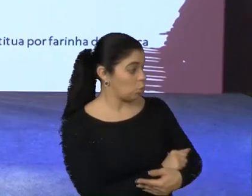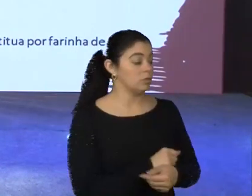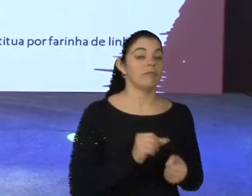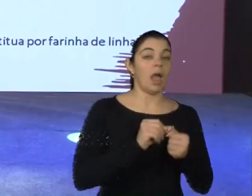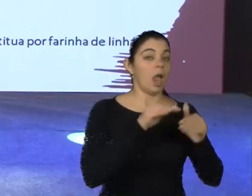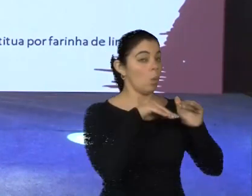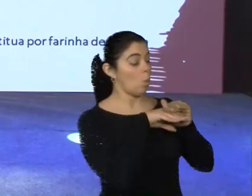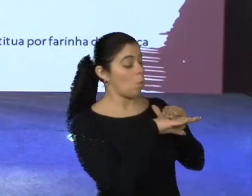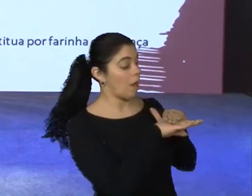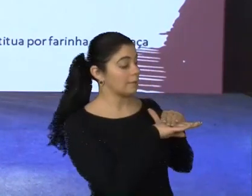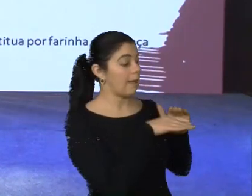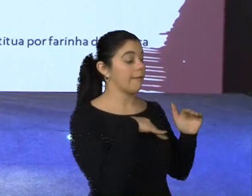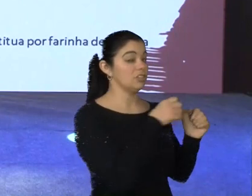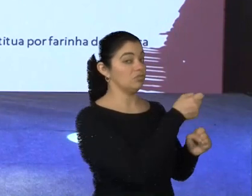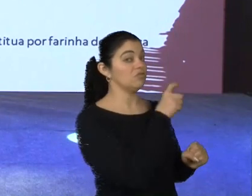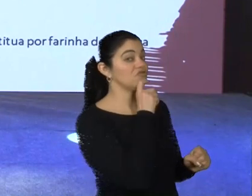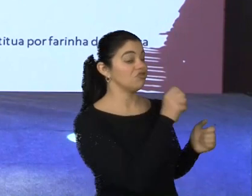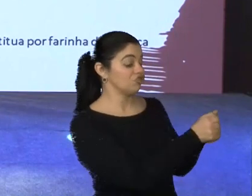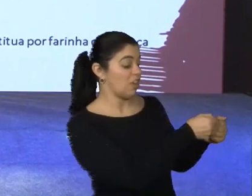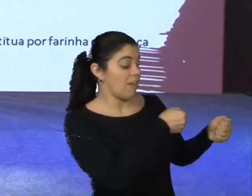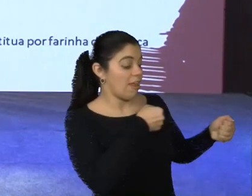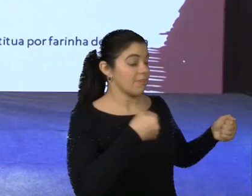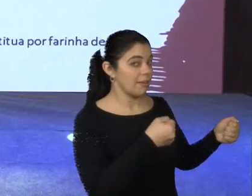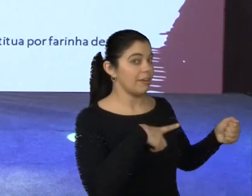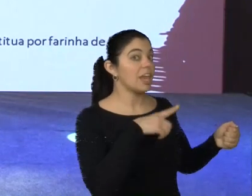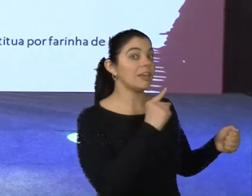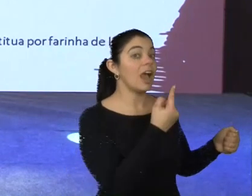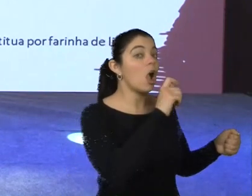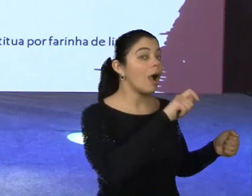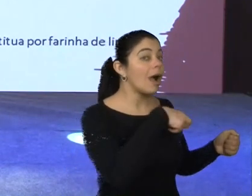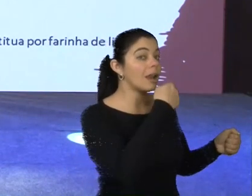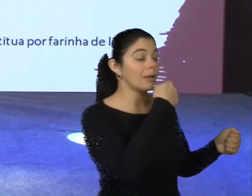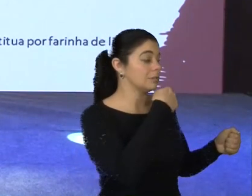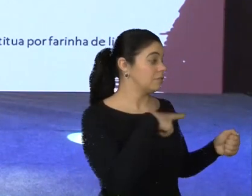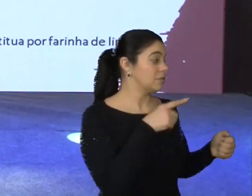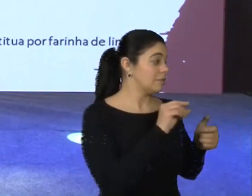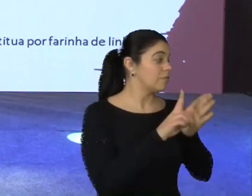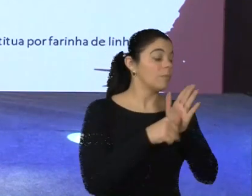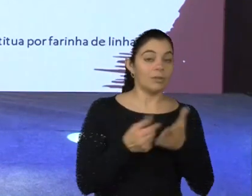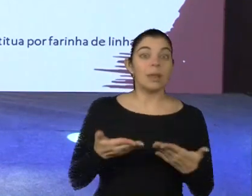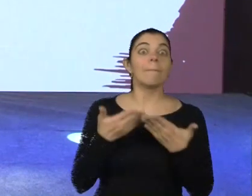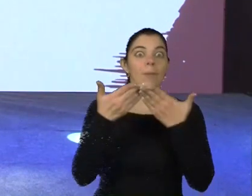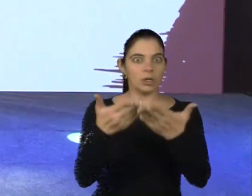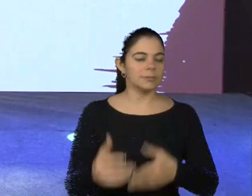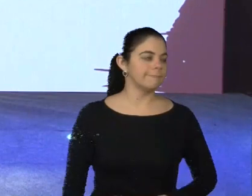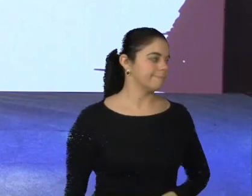potinho, guarda ali na geladeira e vai comendo de colherzinha. A gente vai deixar isso disponível para vocês